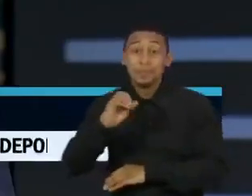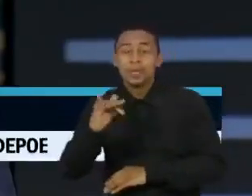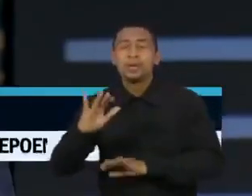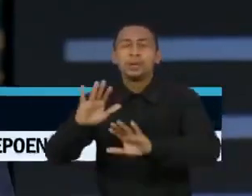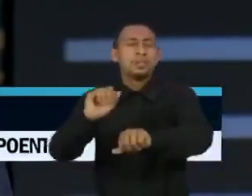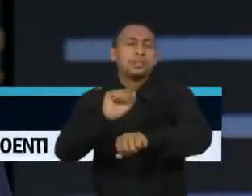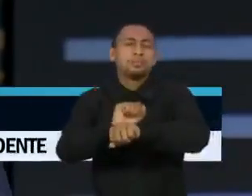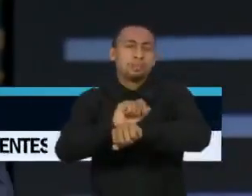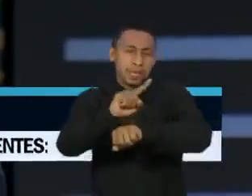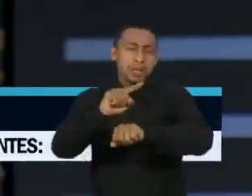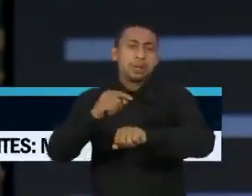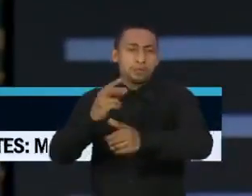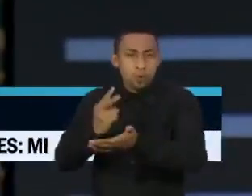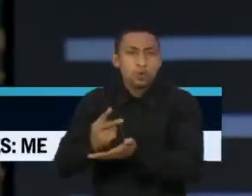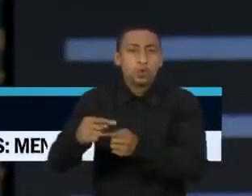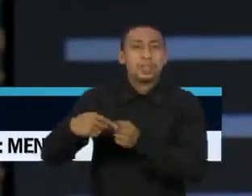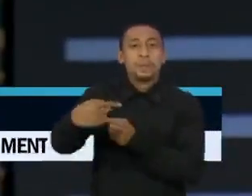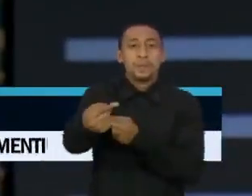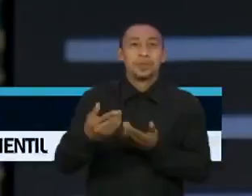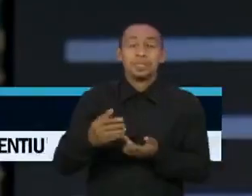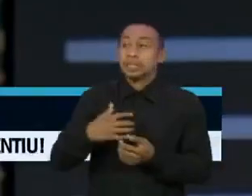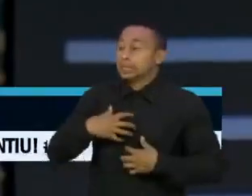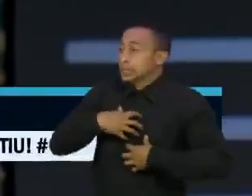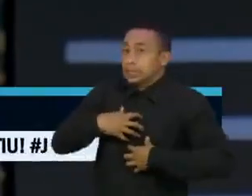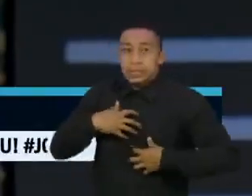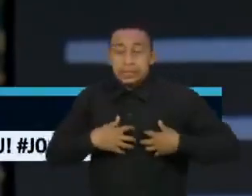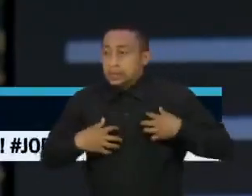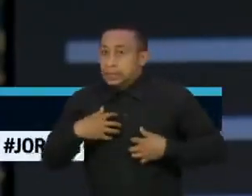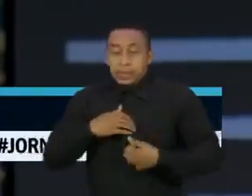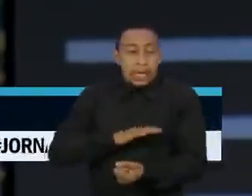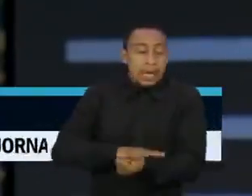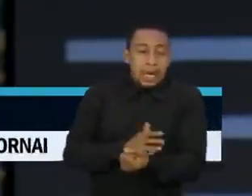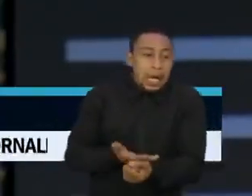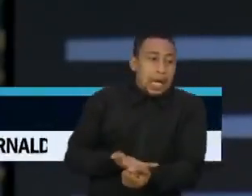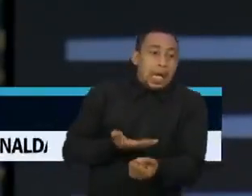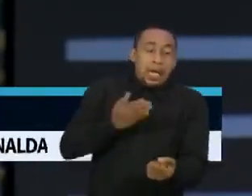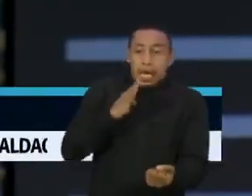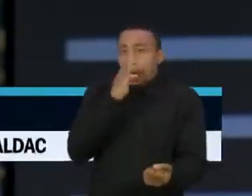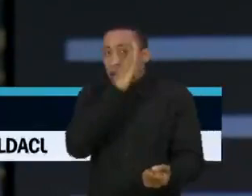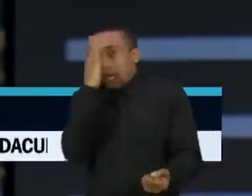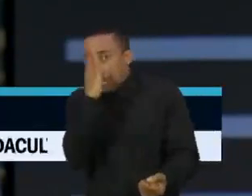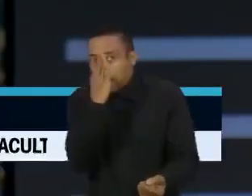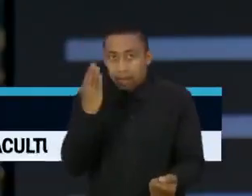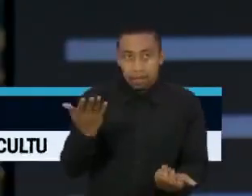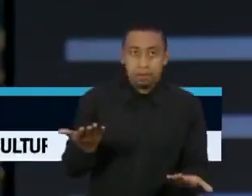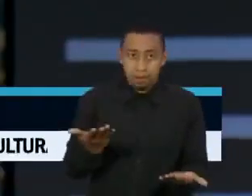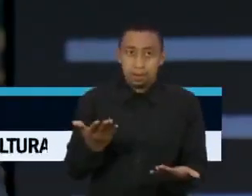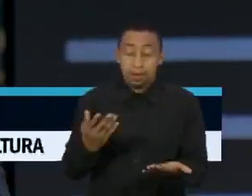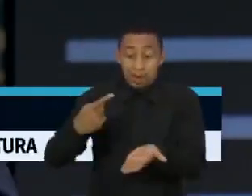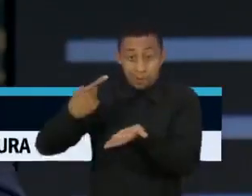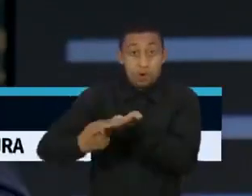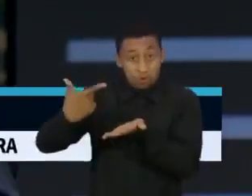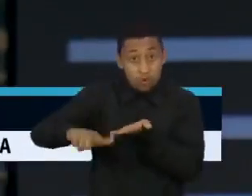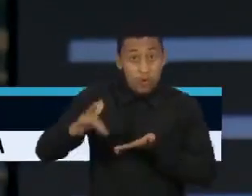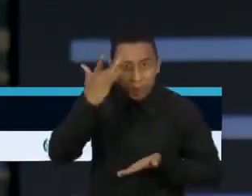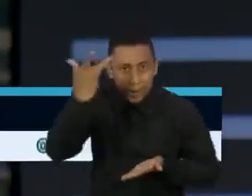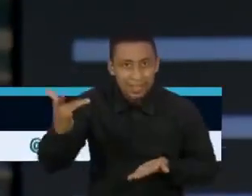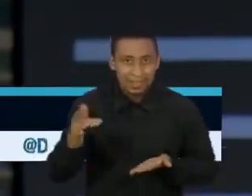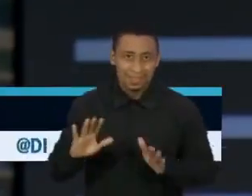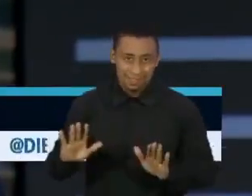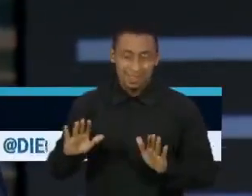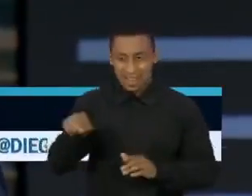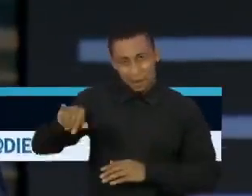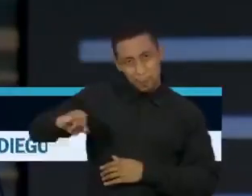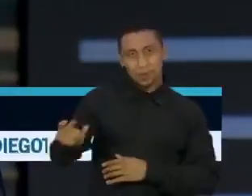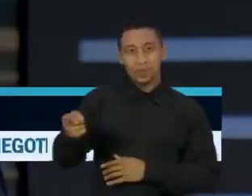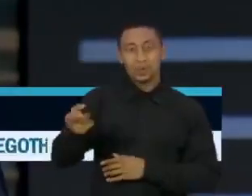biometria nós vamos continuar depois aí ele teve aquele o que não foi a razão central de transferir para amanhã então a questão que se coloca